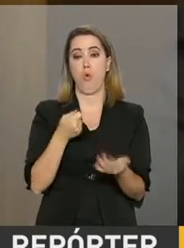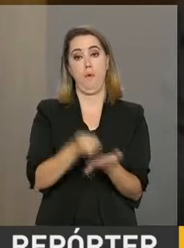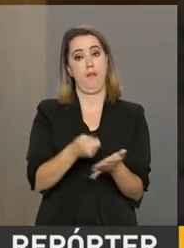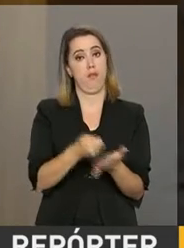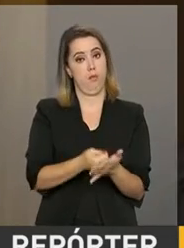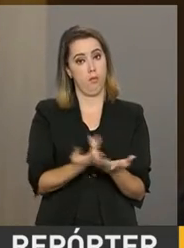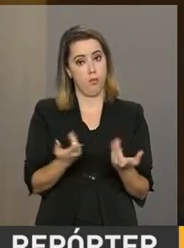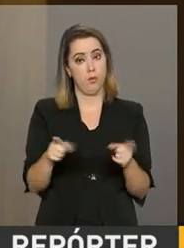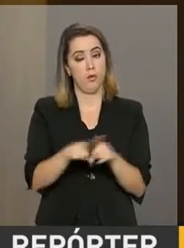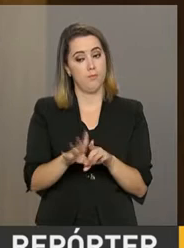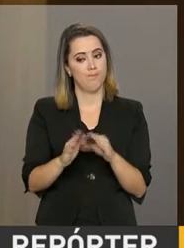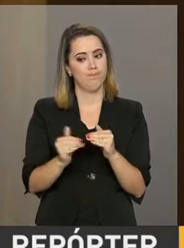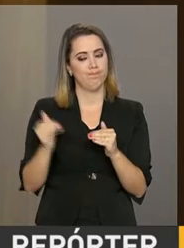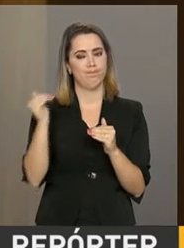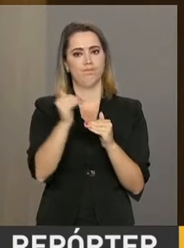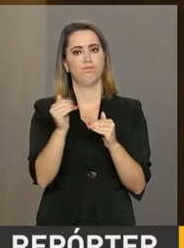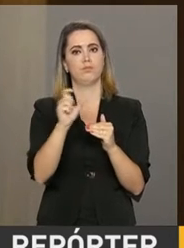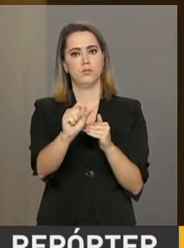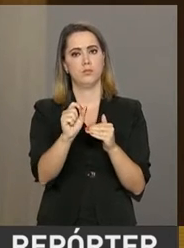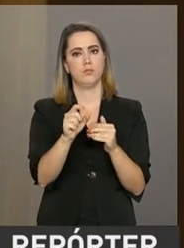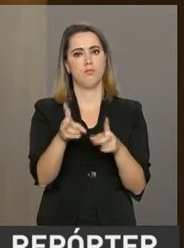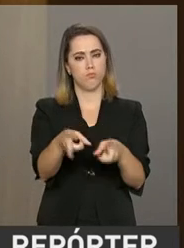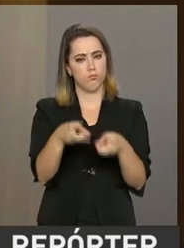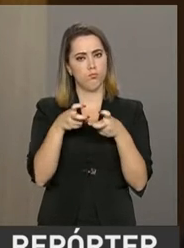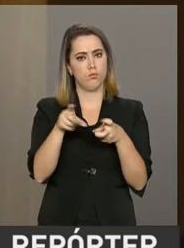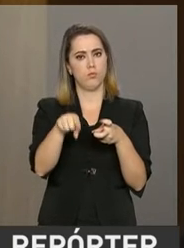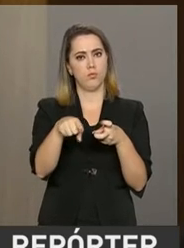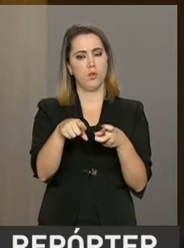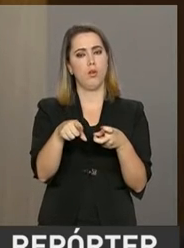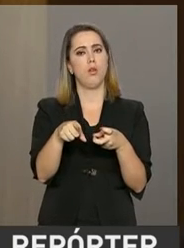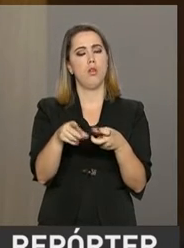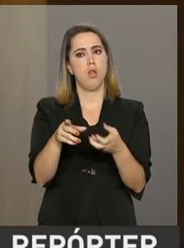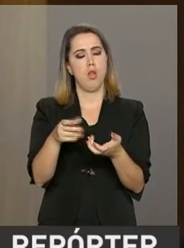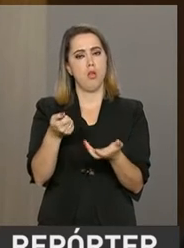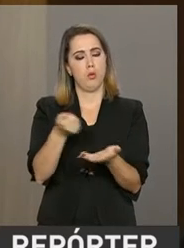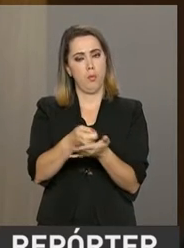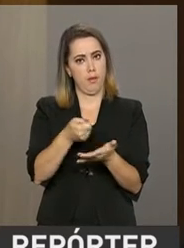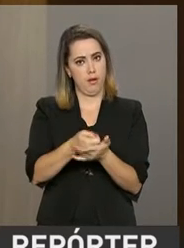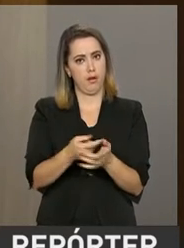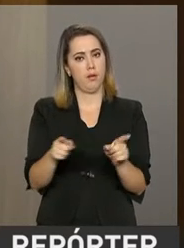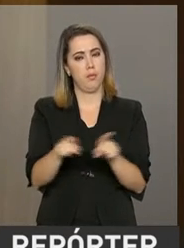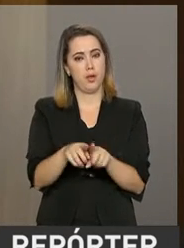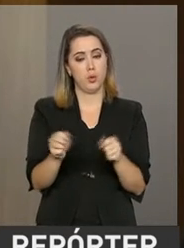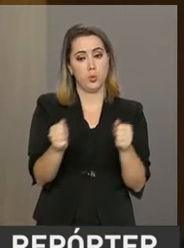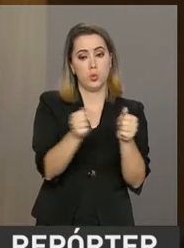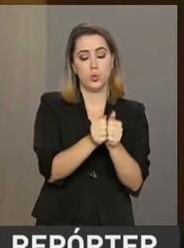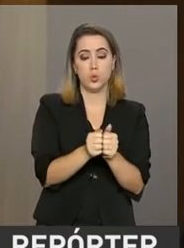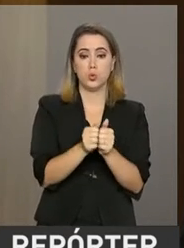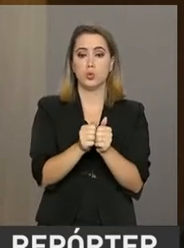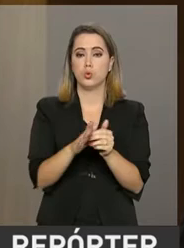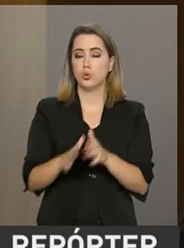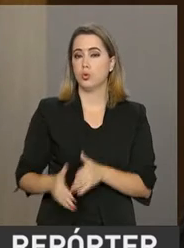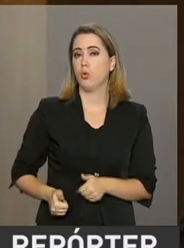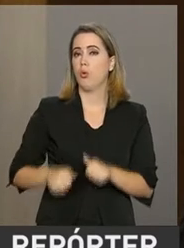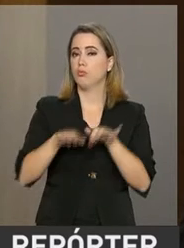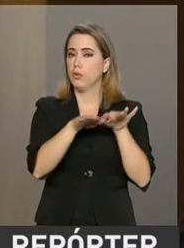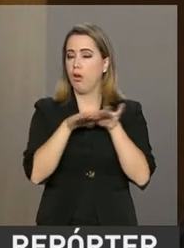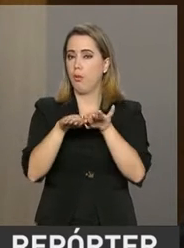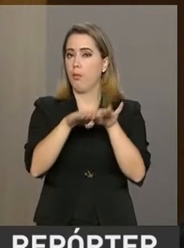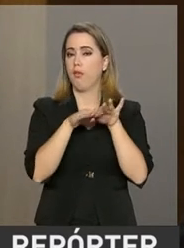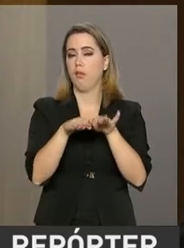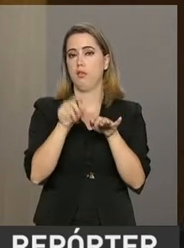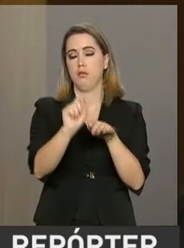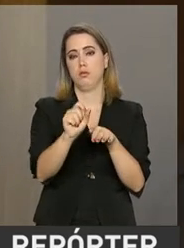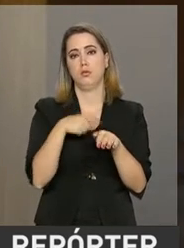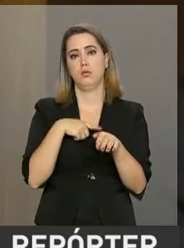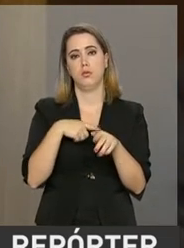aumento da previsibilidade nas cobranças juntamente com uma maior estabilidade no ambiente